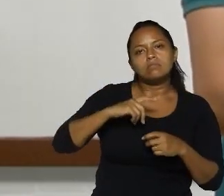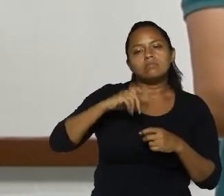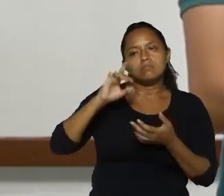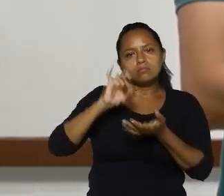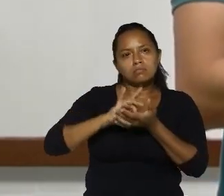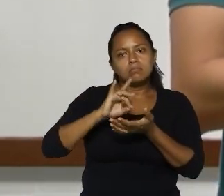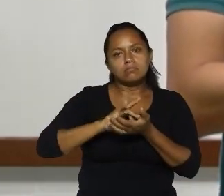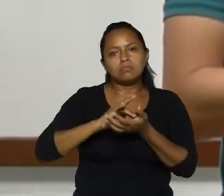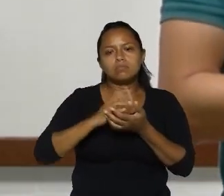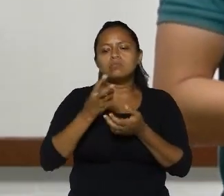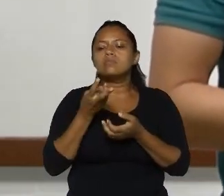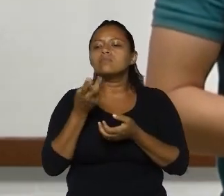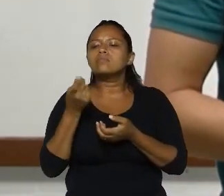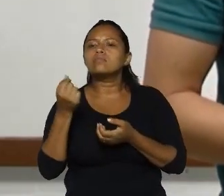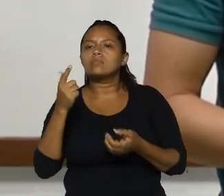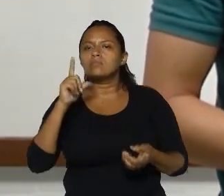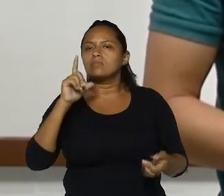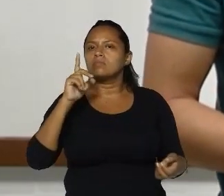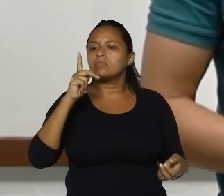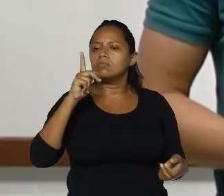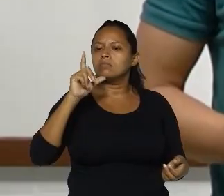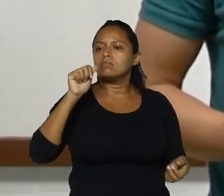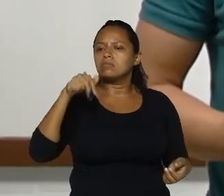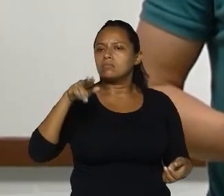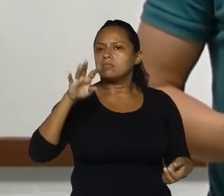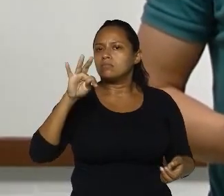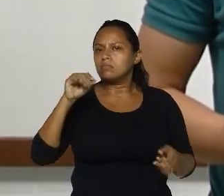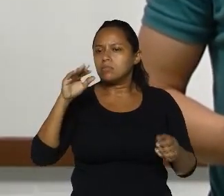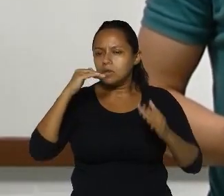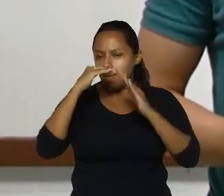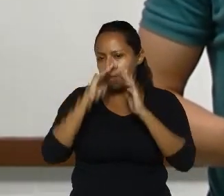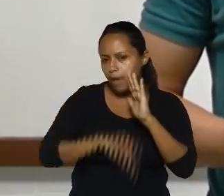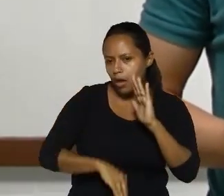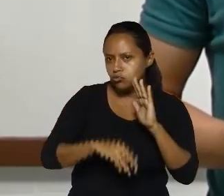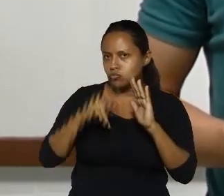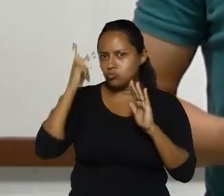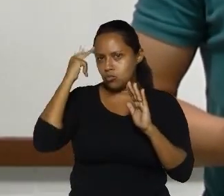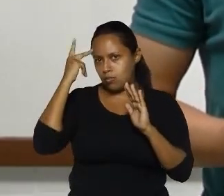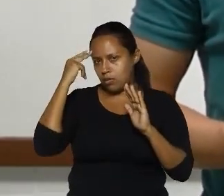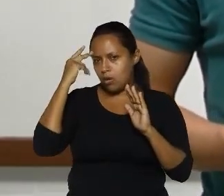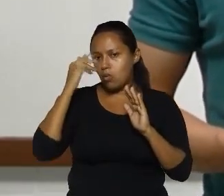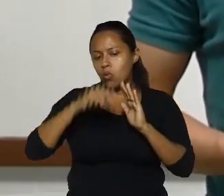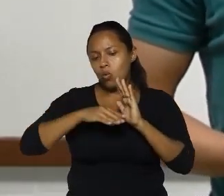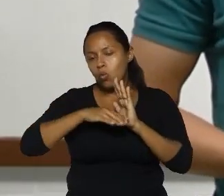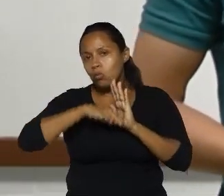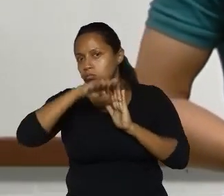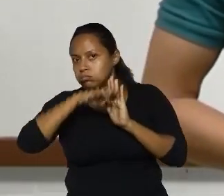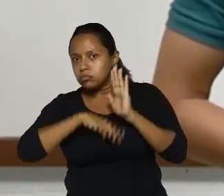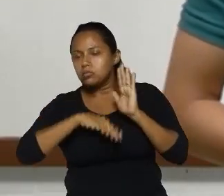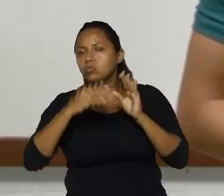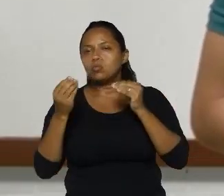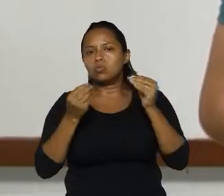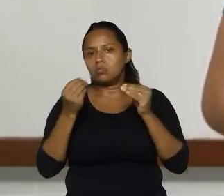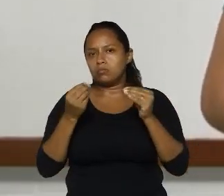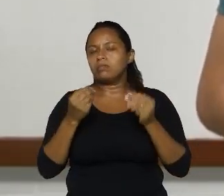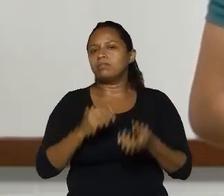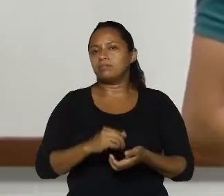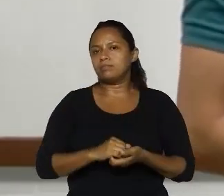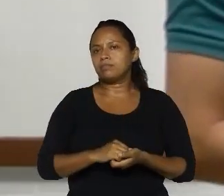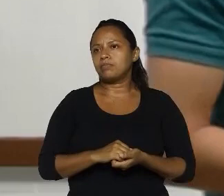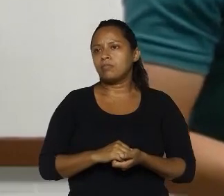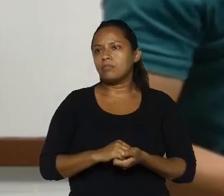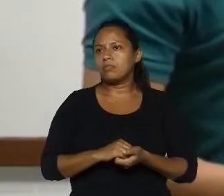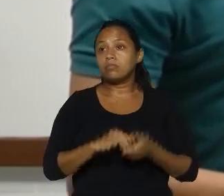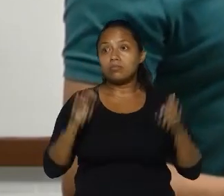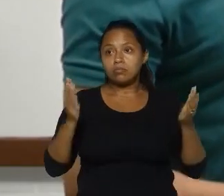fato a quantidade de plaquetas nesse paciente está abaixo do normal, está abaixo do valor de referência.